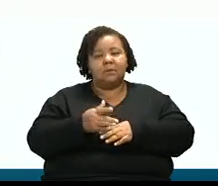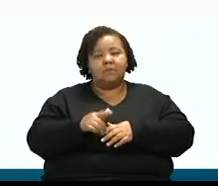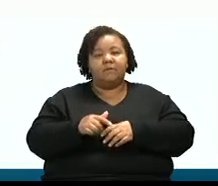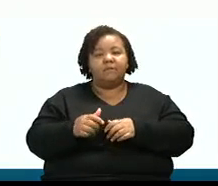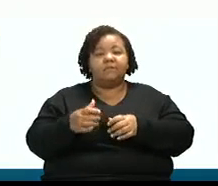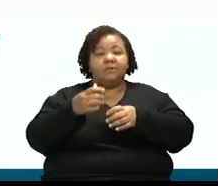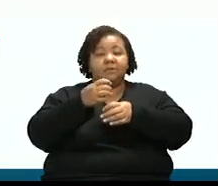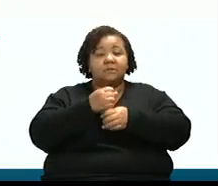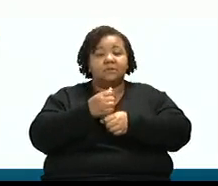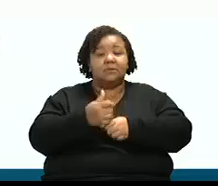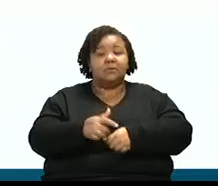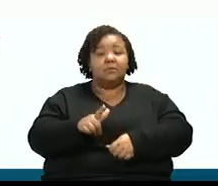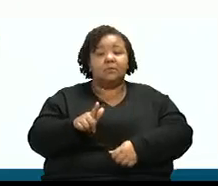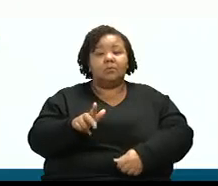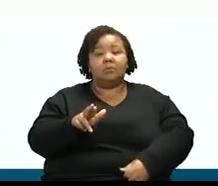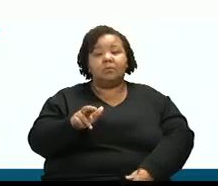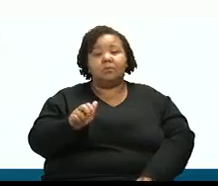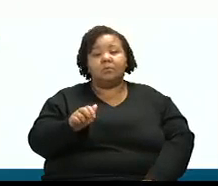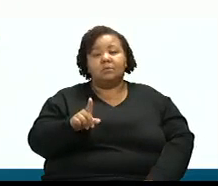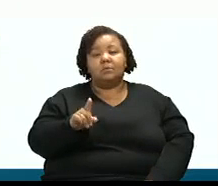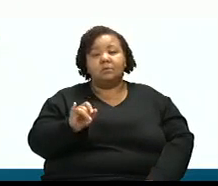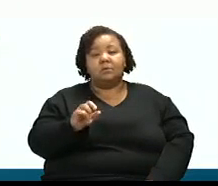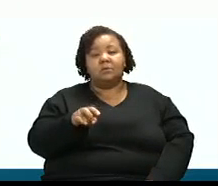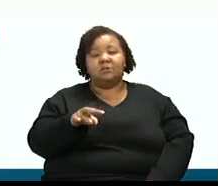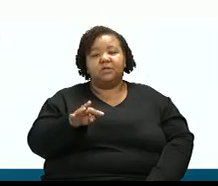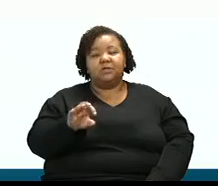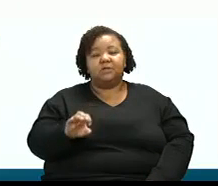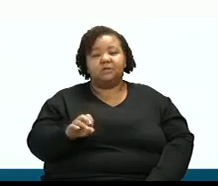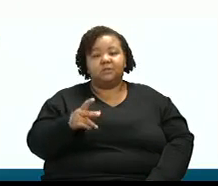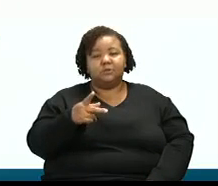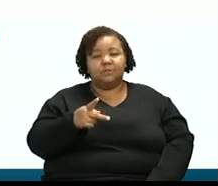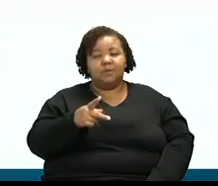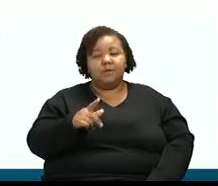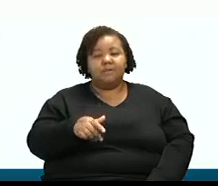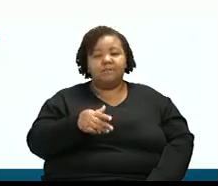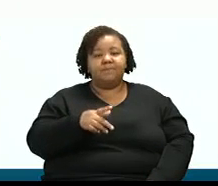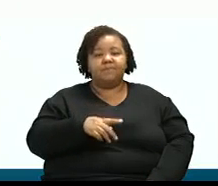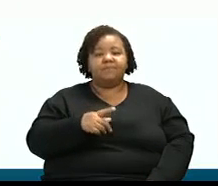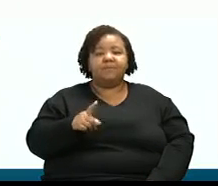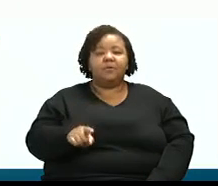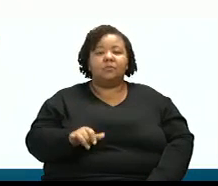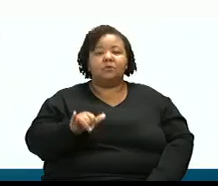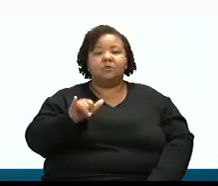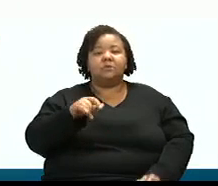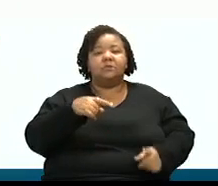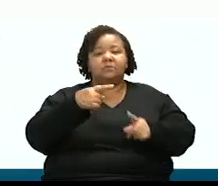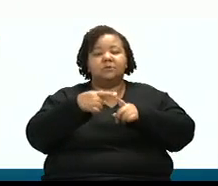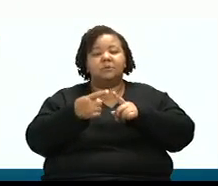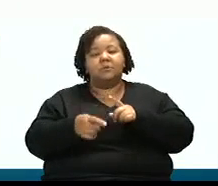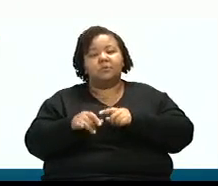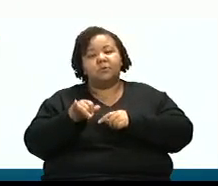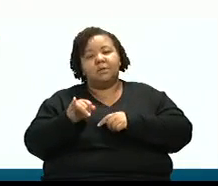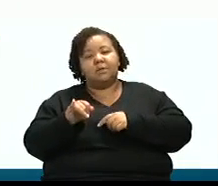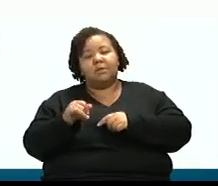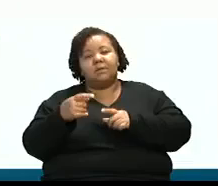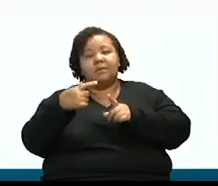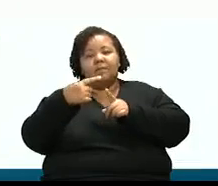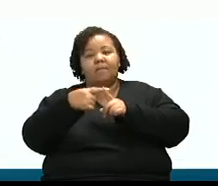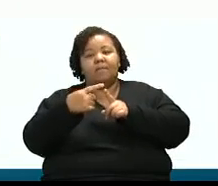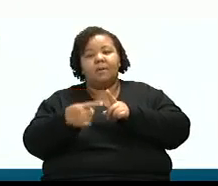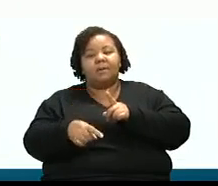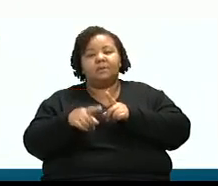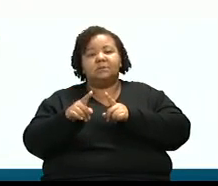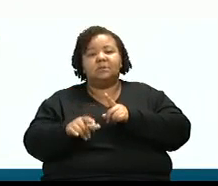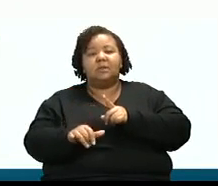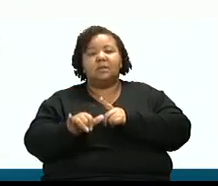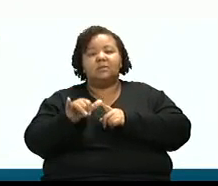eu calculo o gradiente dessa função p? Derivo em relação a x, multiplico por y, somo com a derivada em